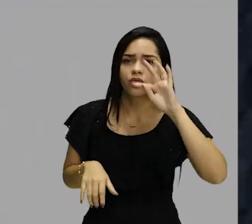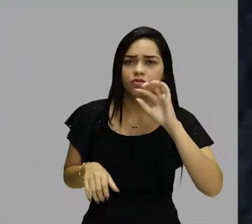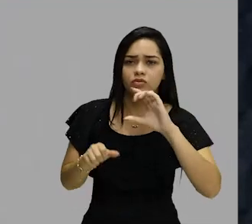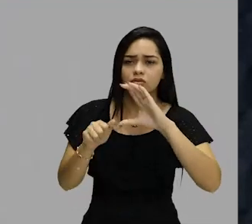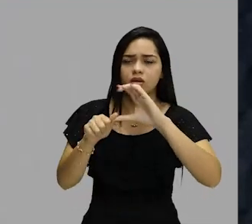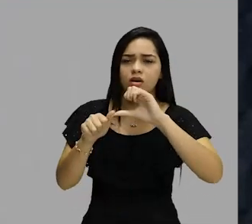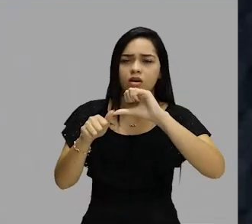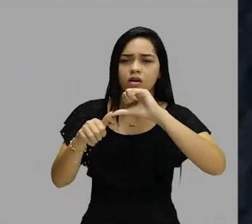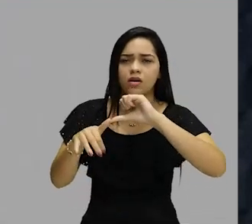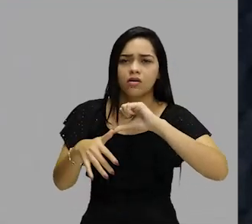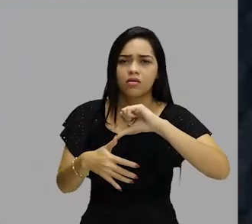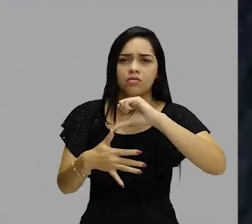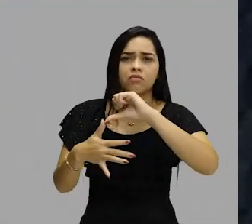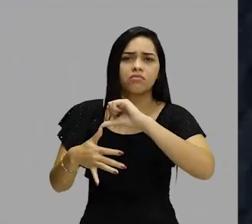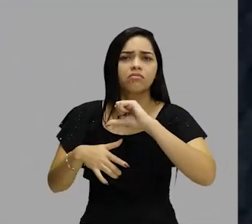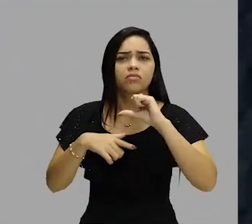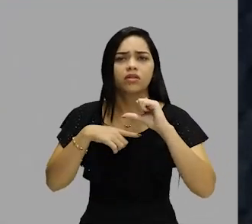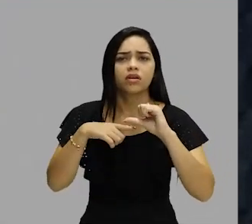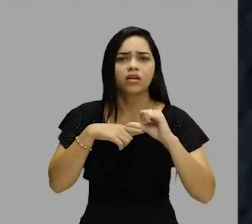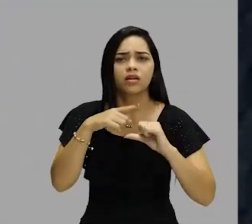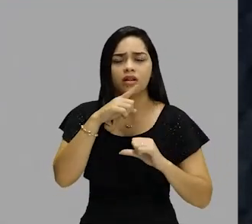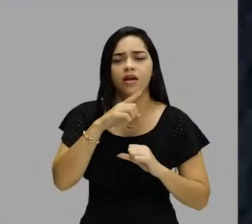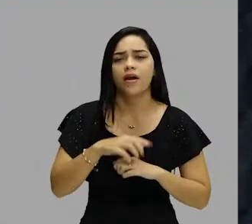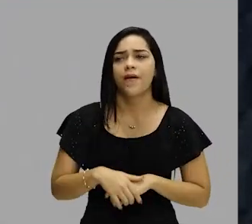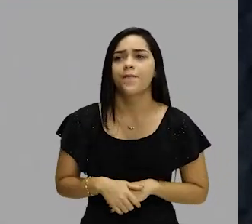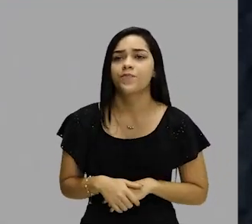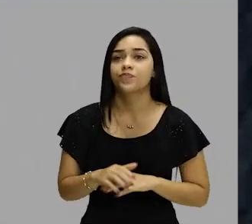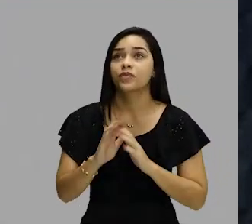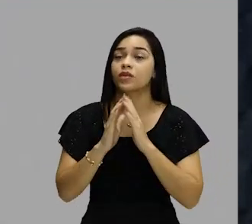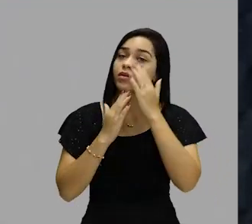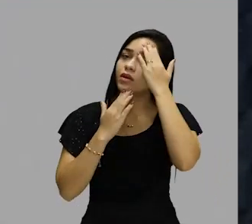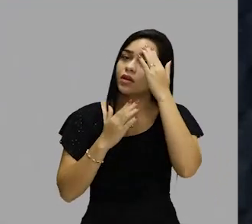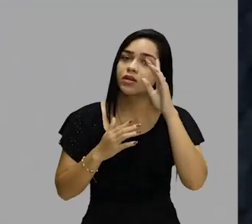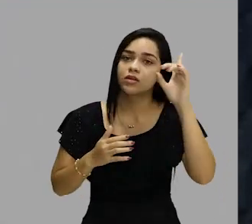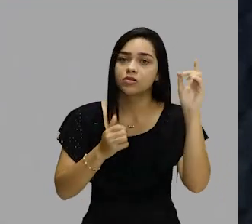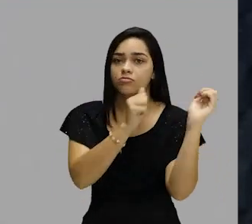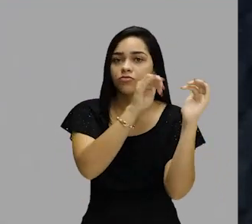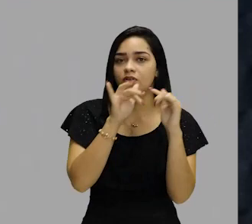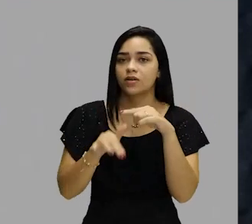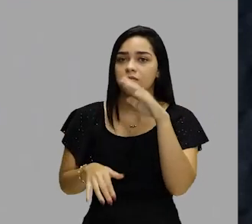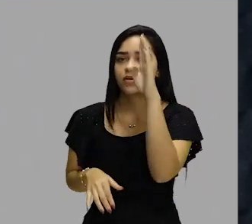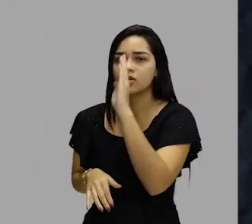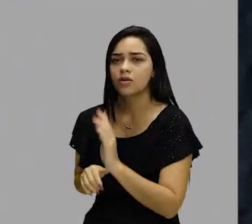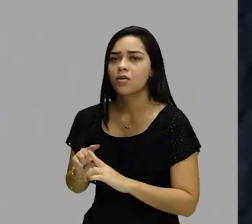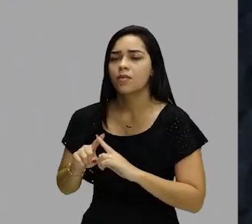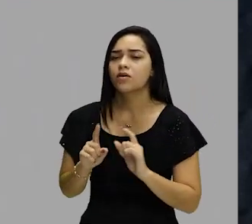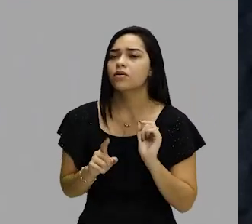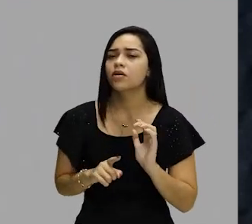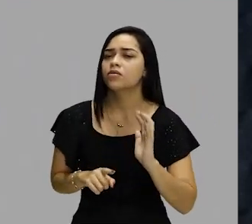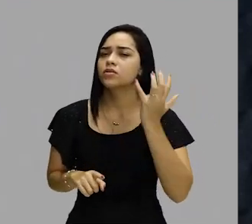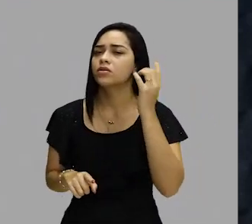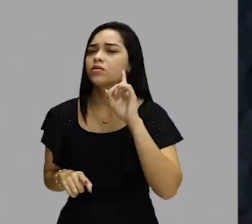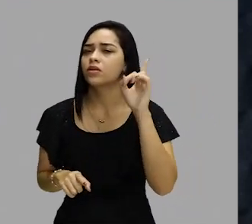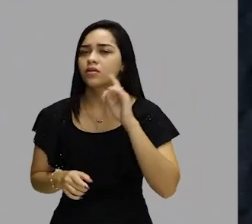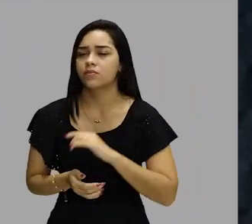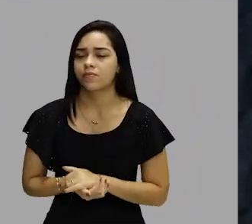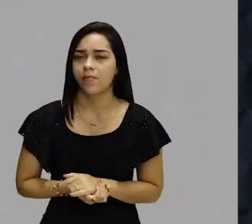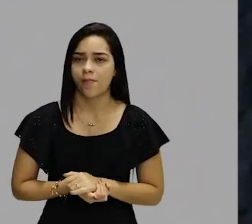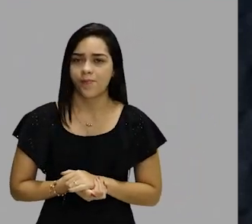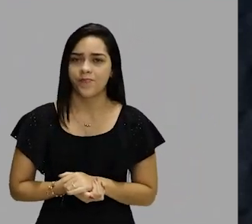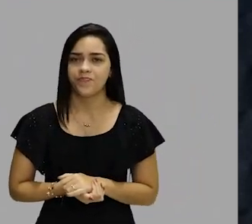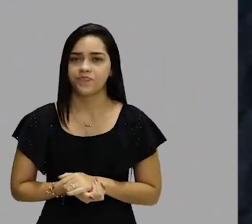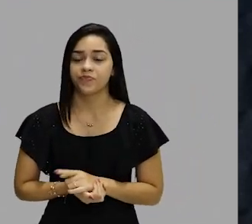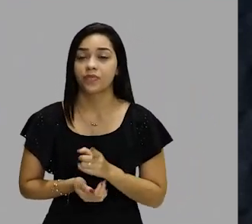né? Então, felizmente não vieram para o Brasil. Mas o que aconteceu ali? Nós